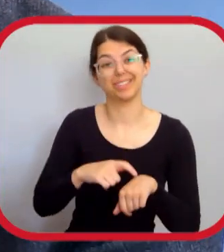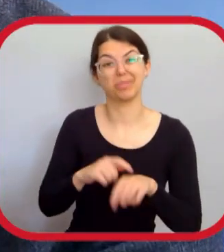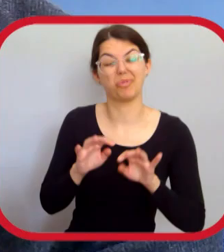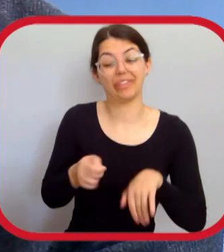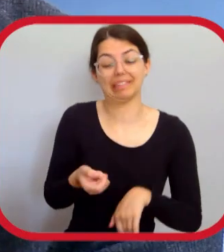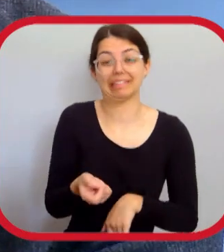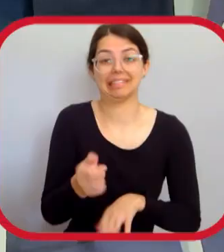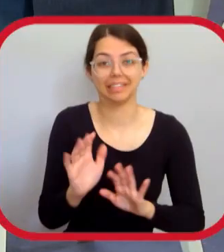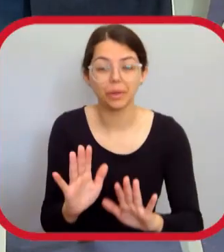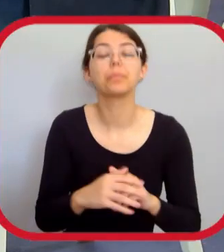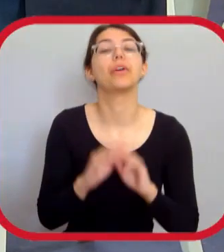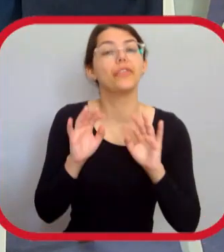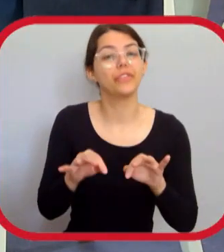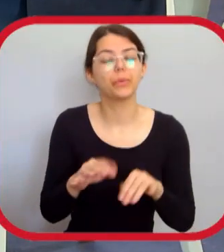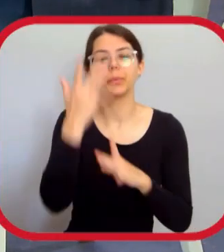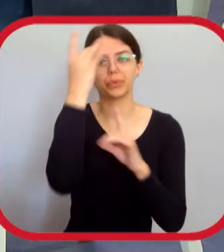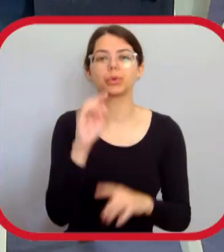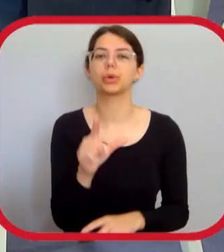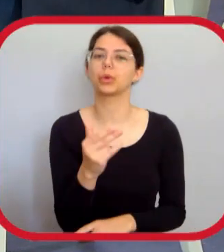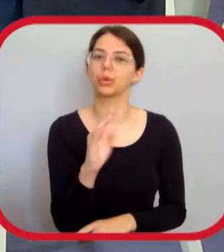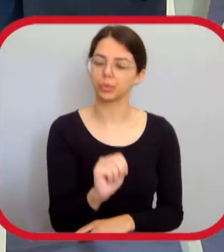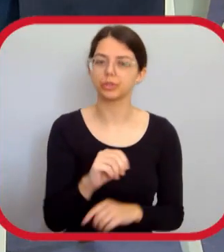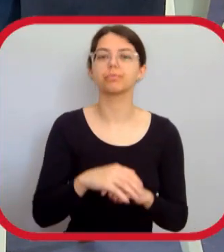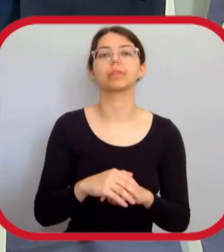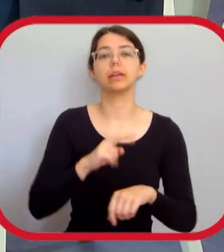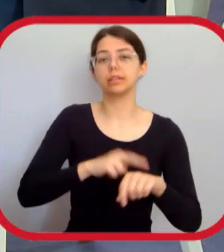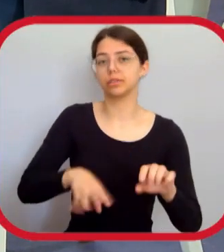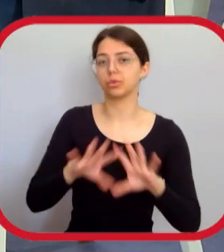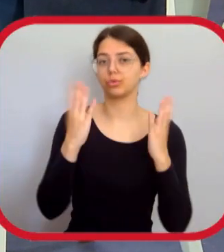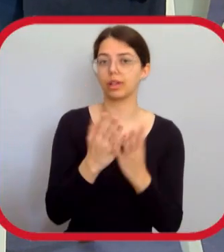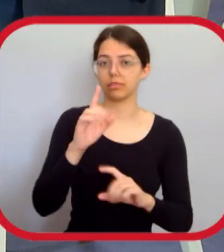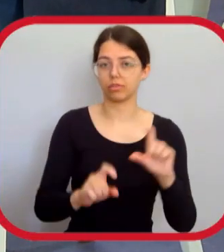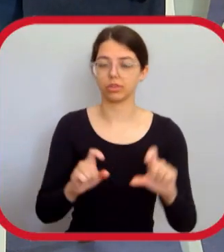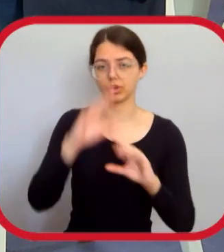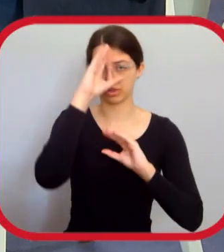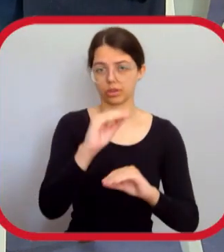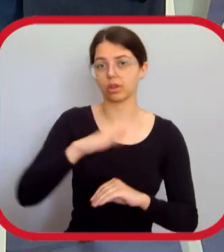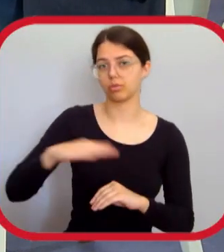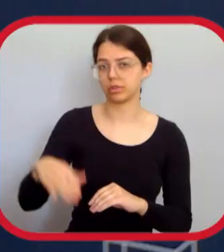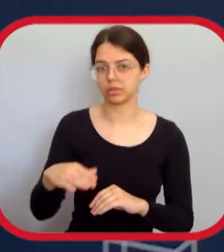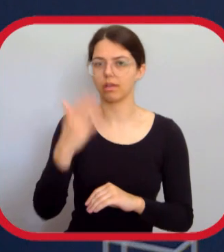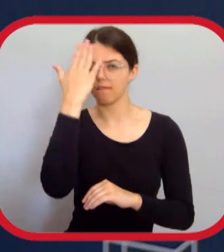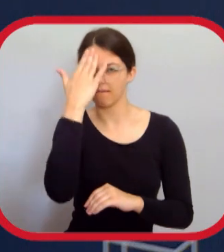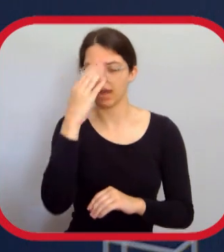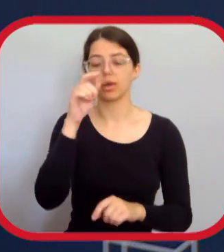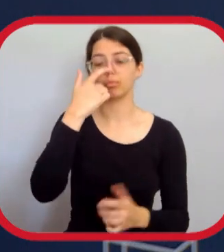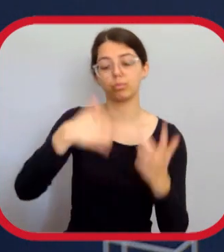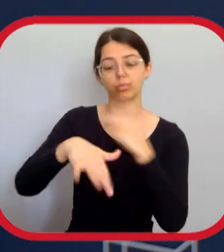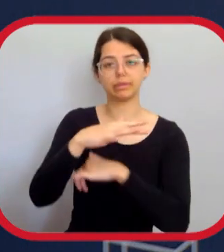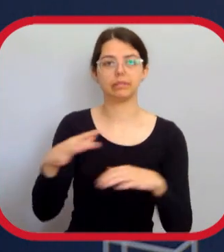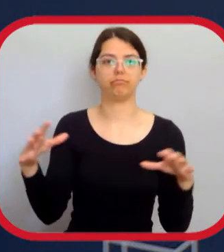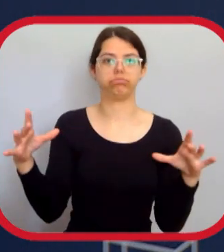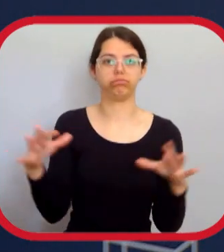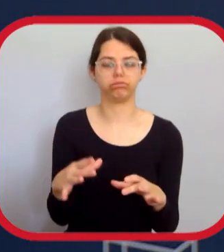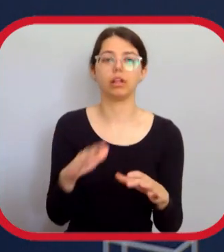Obrigado, desculpe, estamos a ficar mesmo sem tempo, só para concluir. Professor Luís, segundo a projeção da Direção-Geral de Estatísticas da Educação e Ciência, a crise